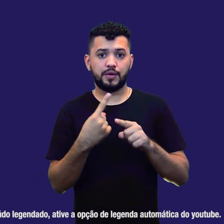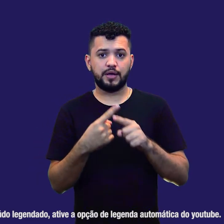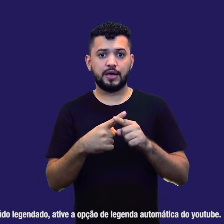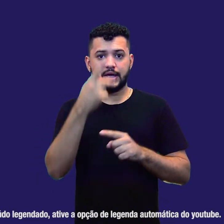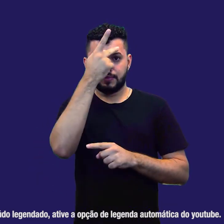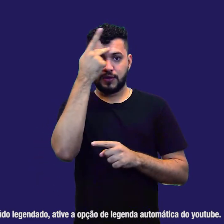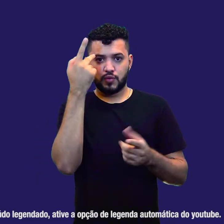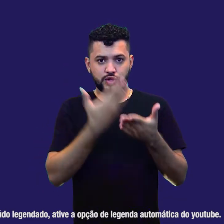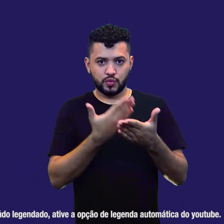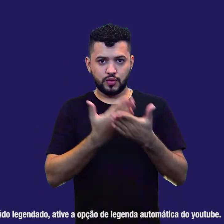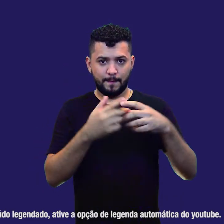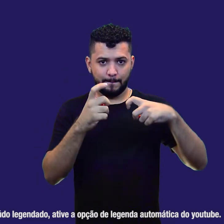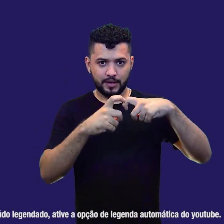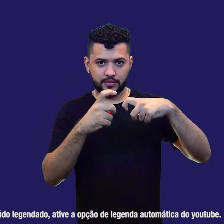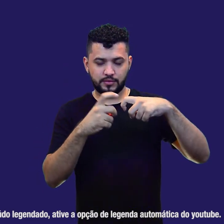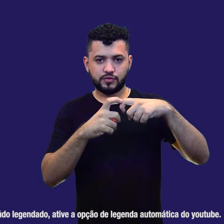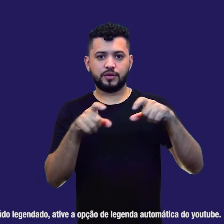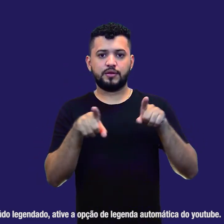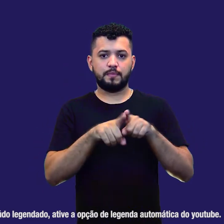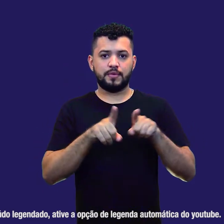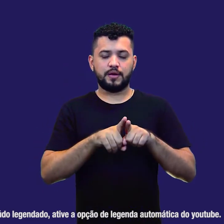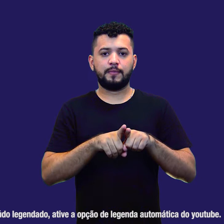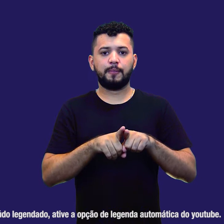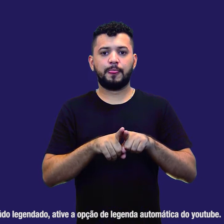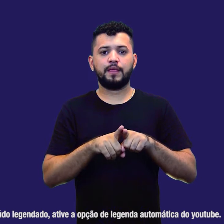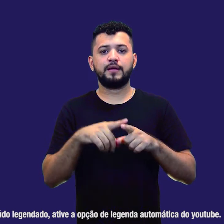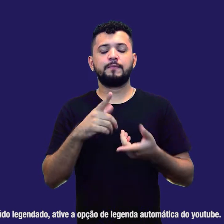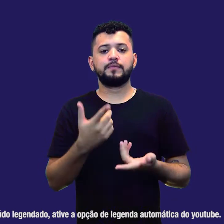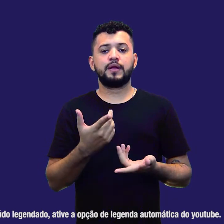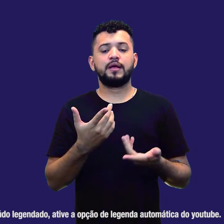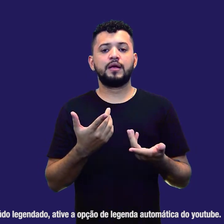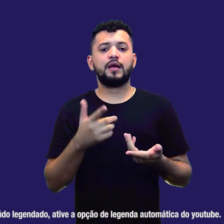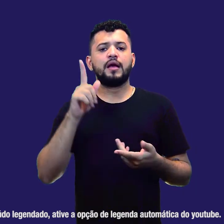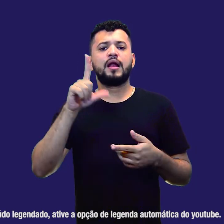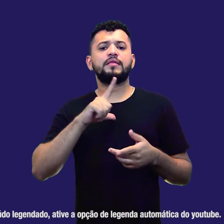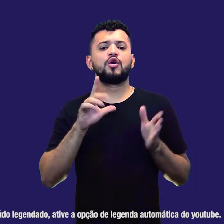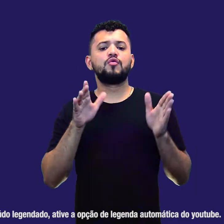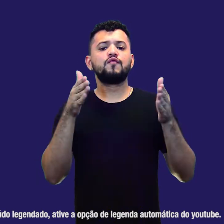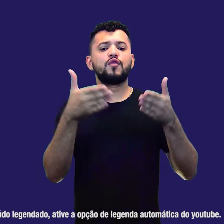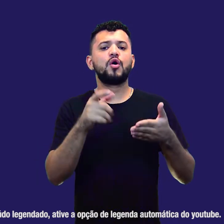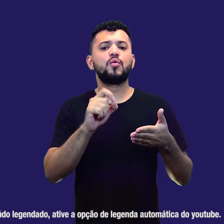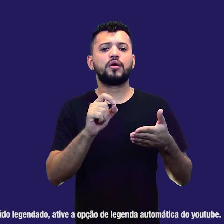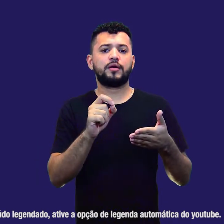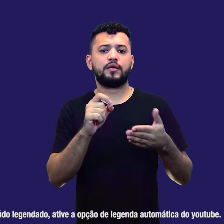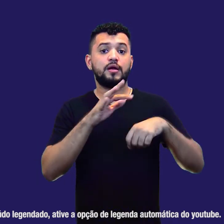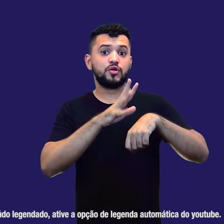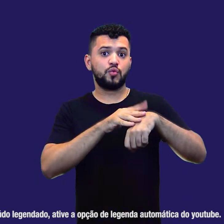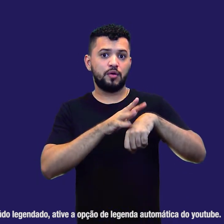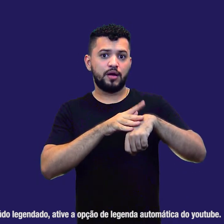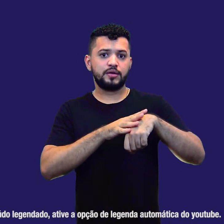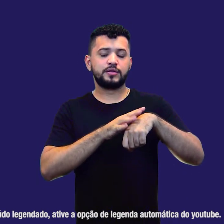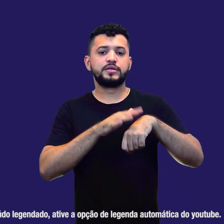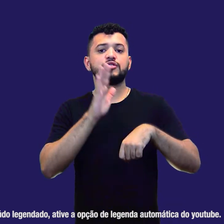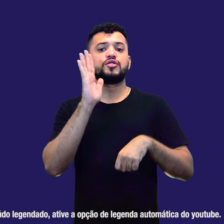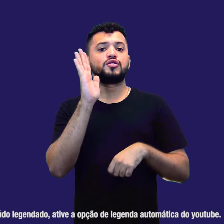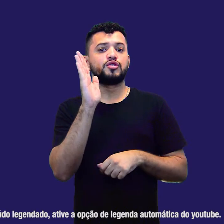estudantes de medicina, a nossa medicina que a gente tem aqui, ela é voltada para aquelas doenças que atingem